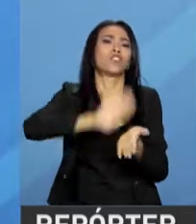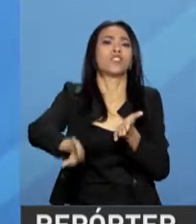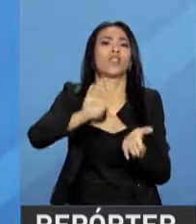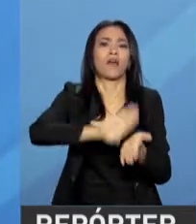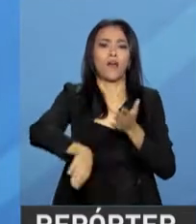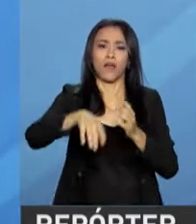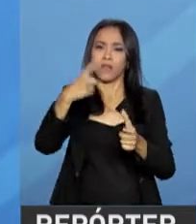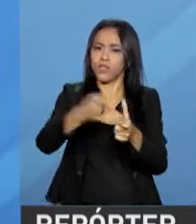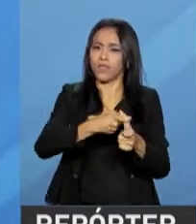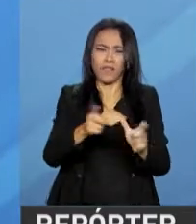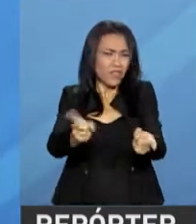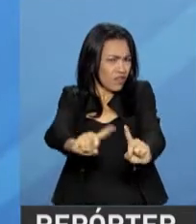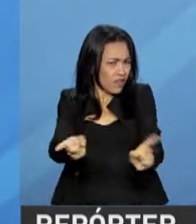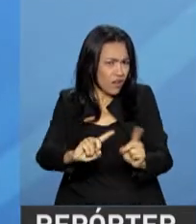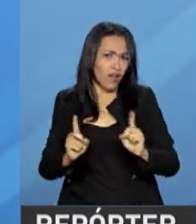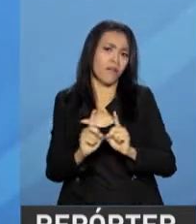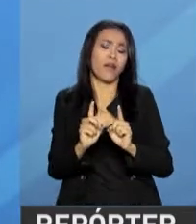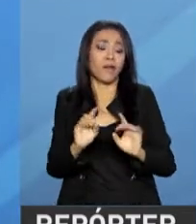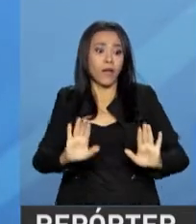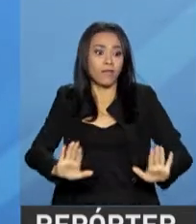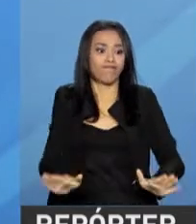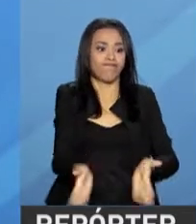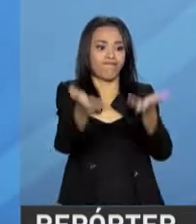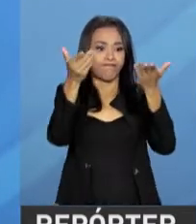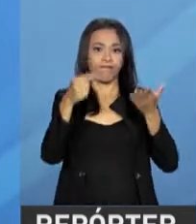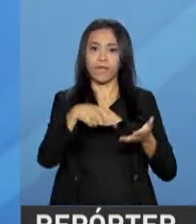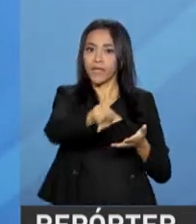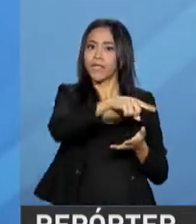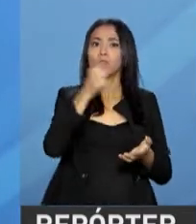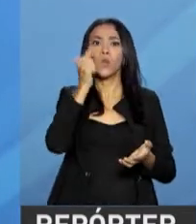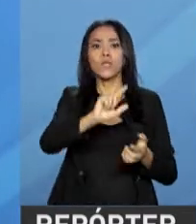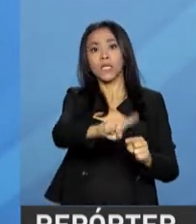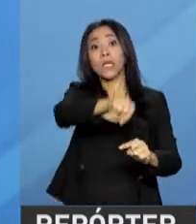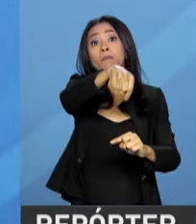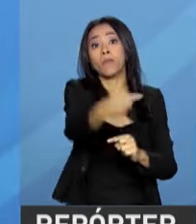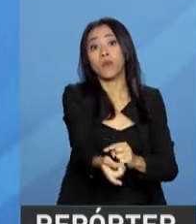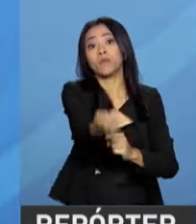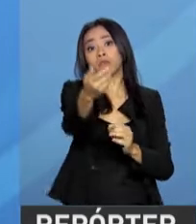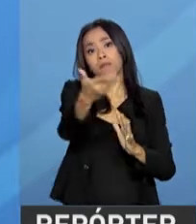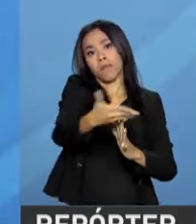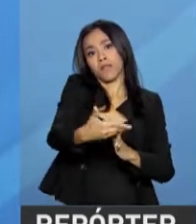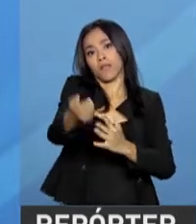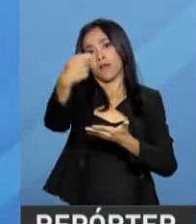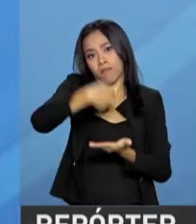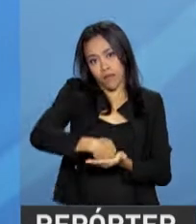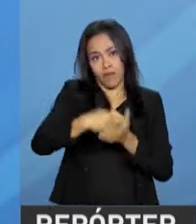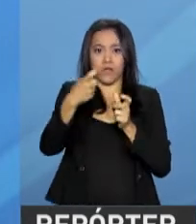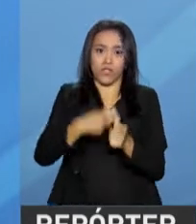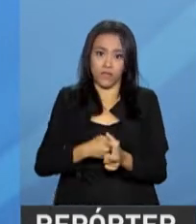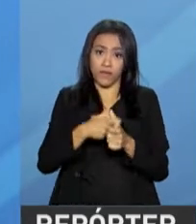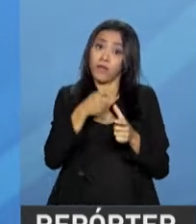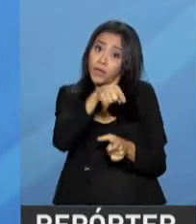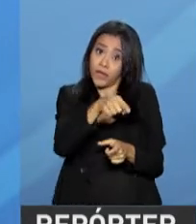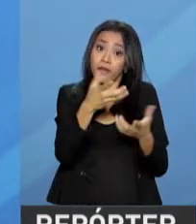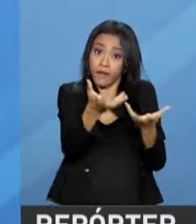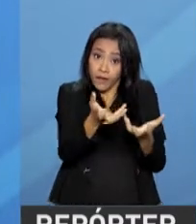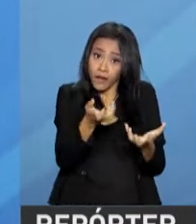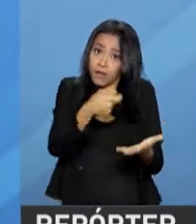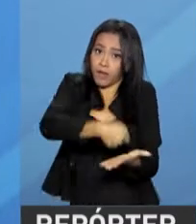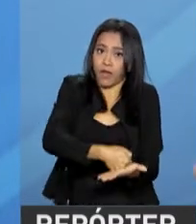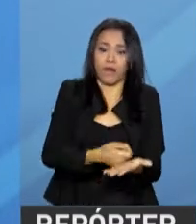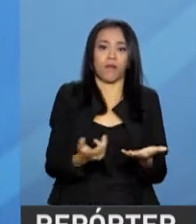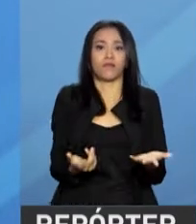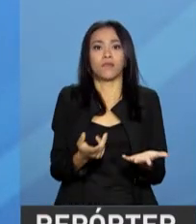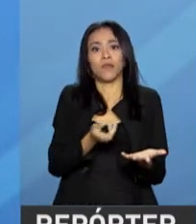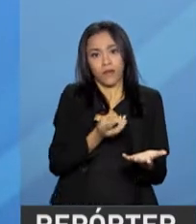permita lhes dar fôlego para poder que tá compromisso porque o pequeno quer pagar e não quer deixar de pagar ele não